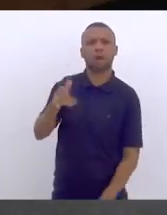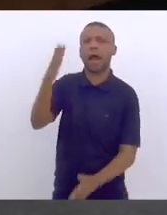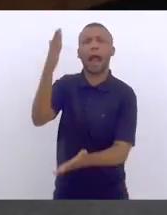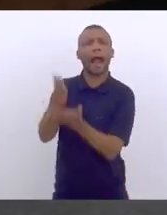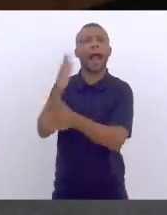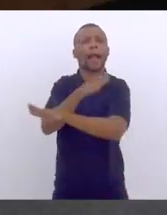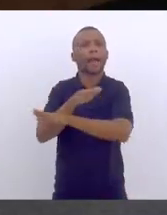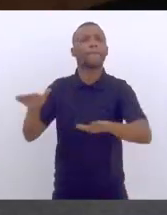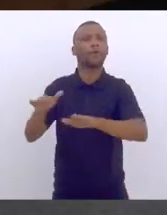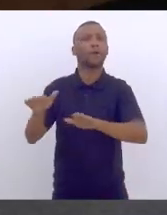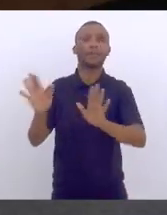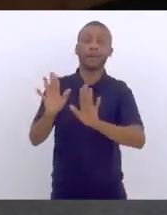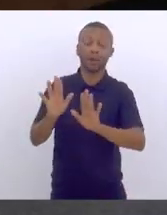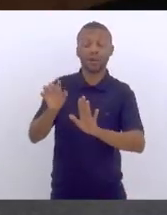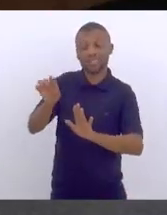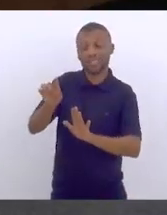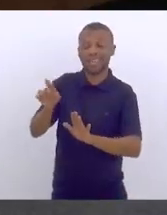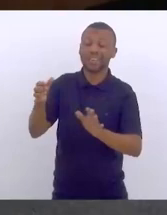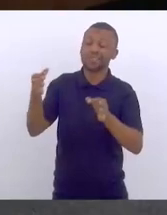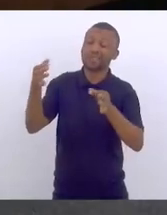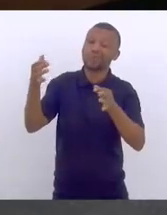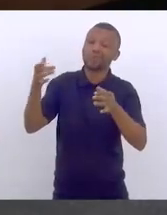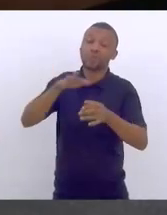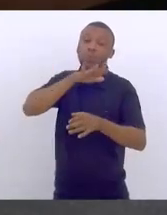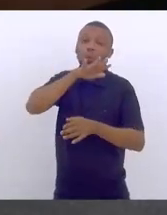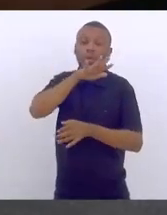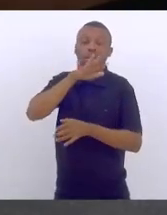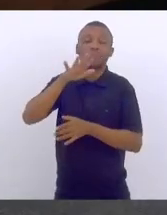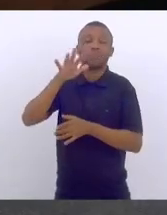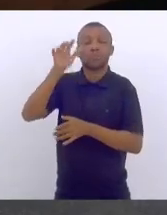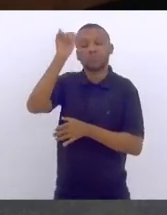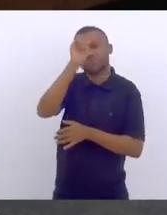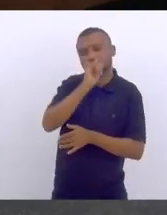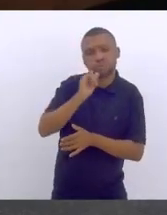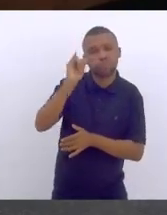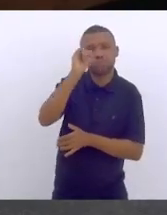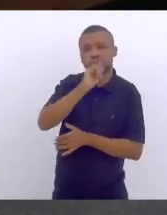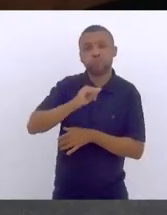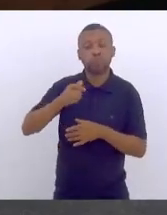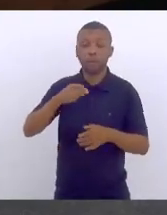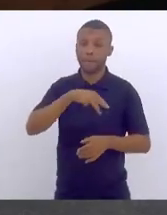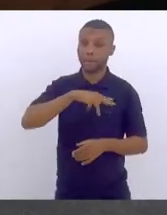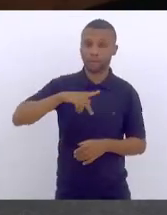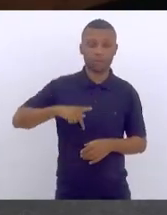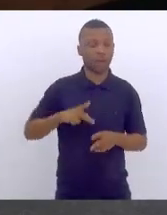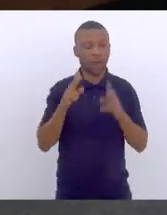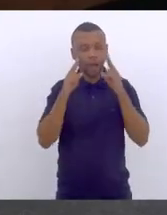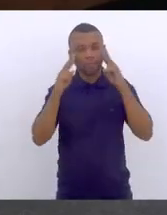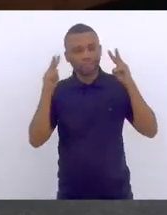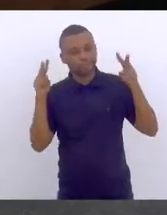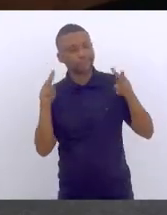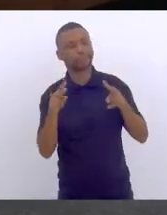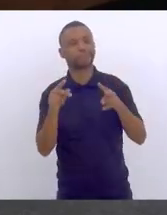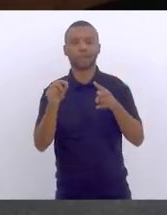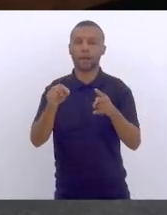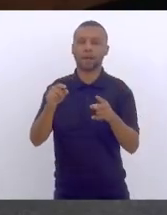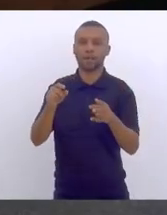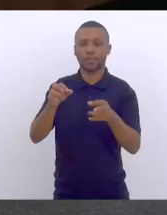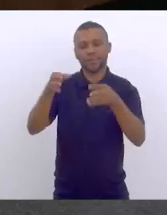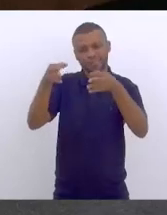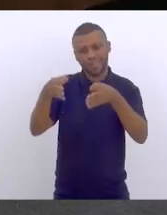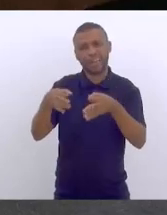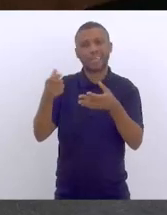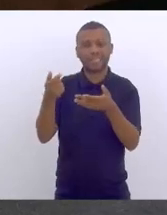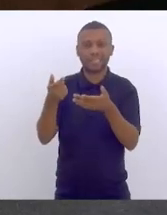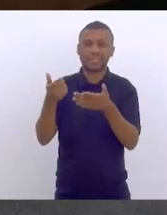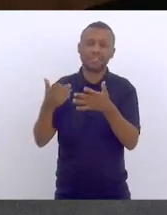é muito injusto, muito ultrapassado. O próprio Ministério Público reconhece que o TAC é muito puxado,